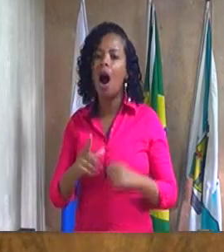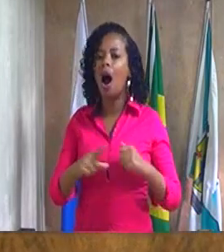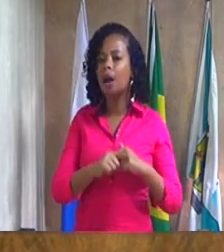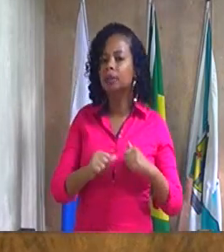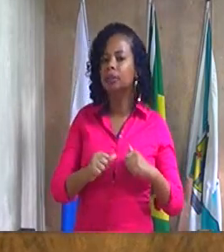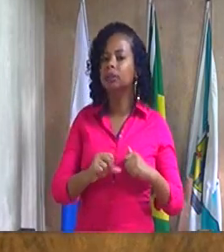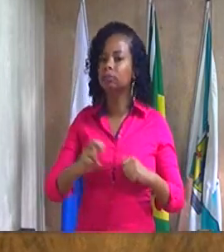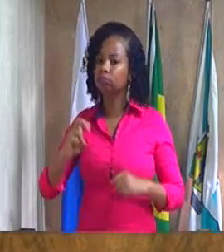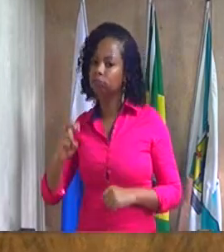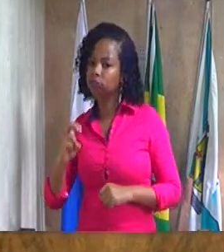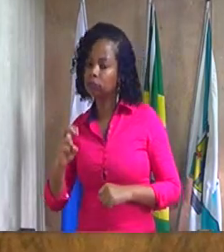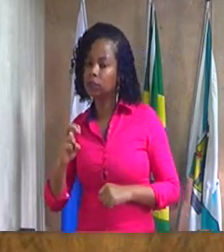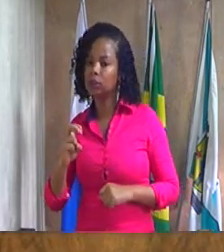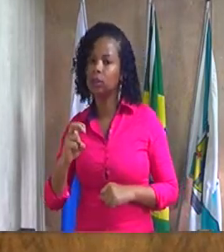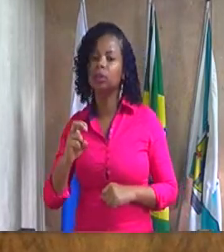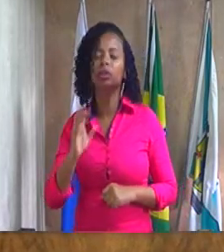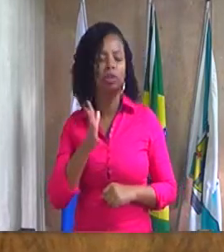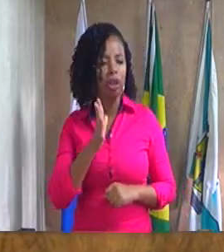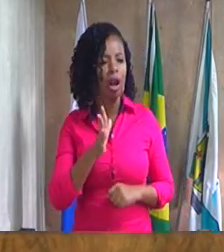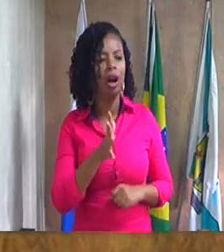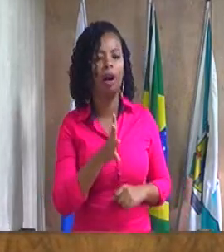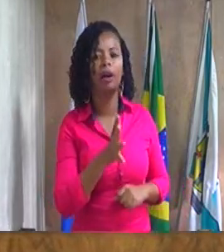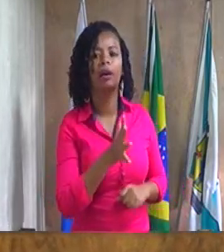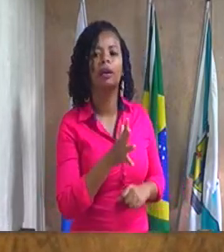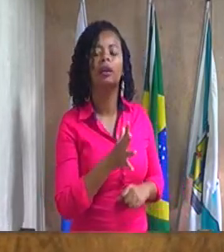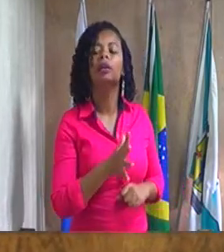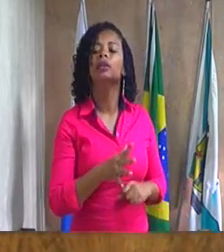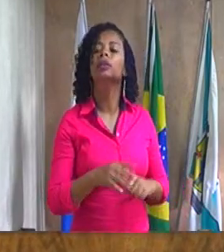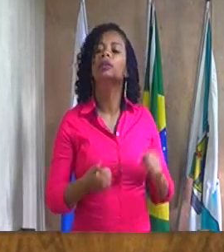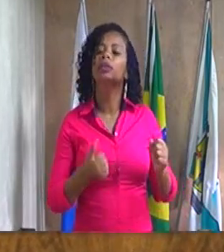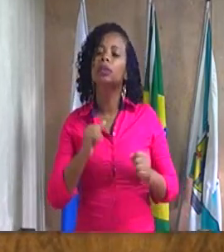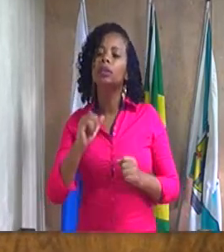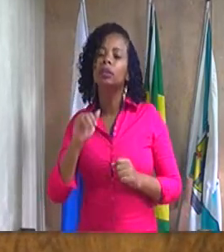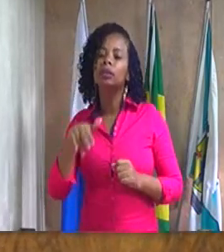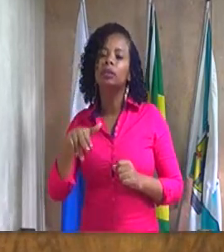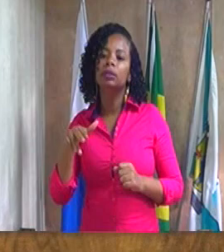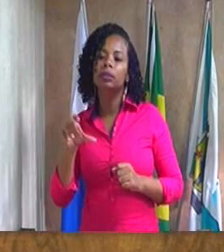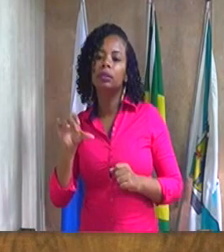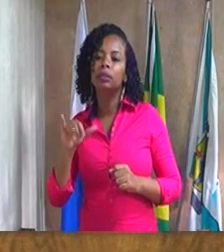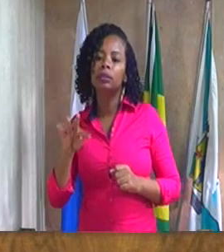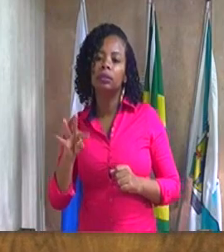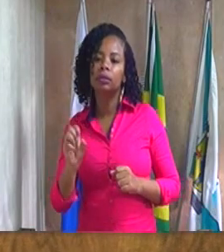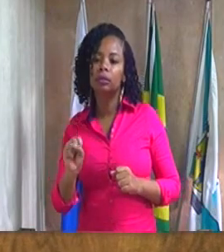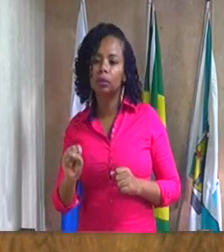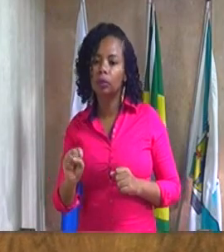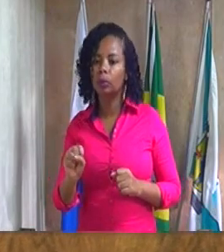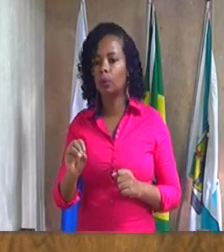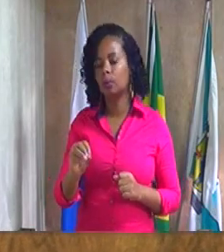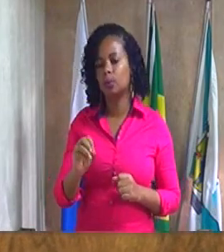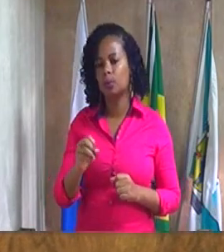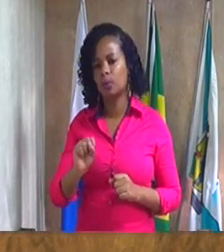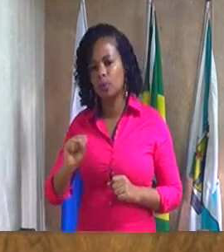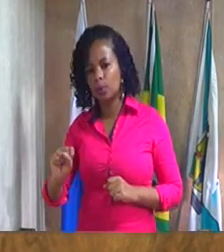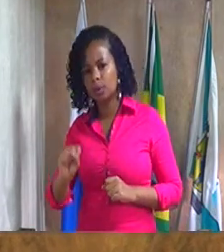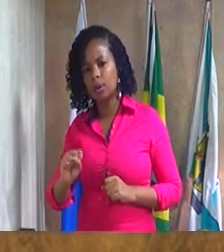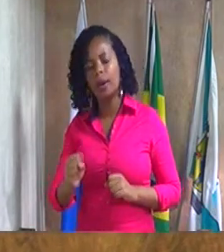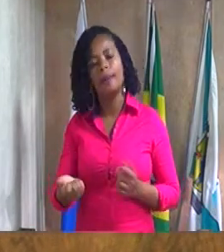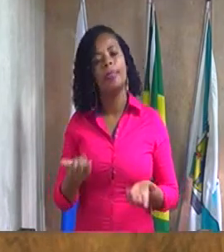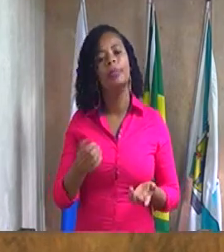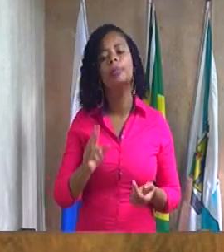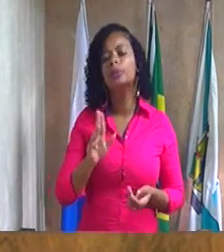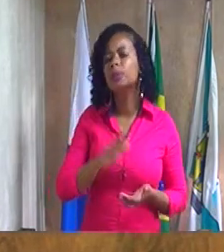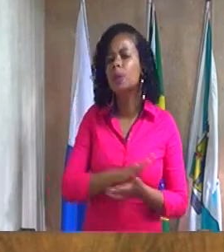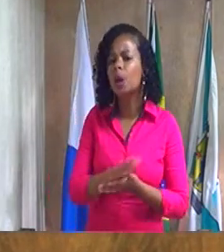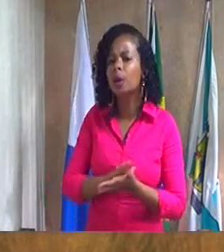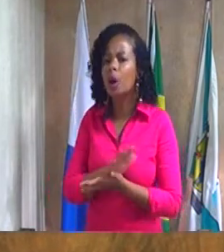5º da Constituição, do inciso 8, ninguém será privado de direitos por motivo de crença